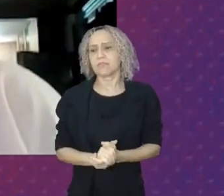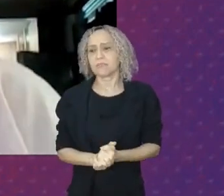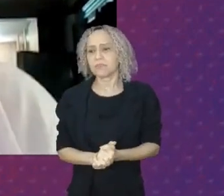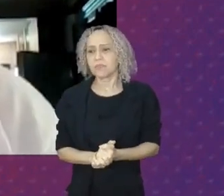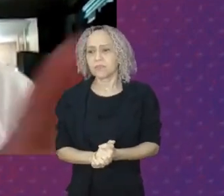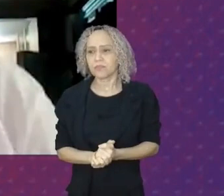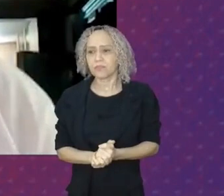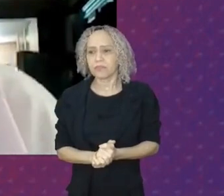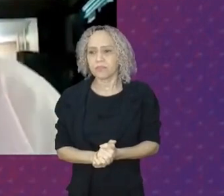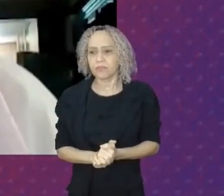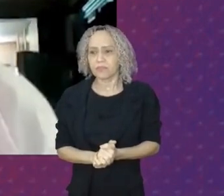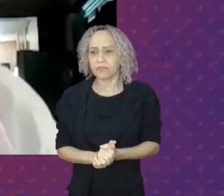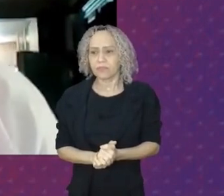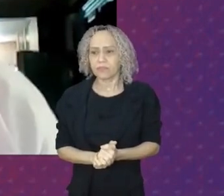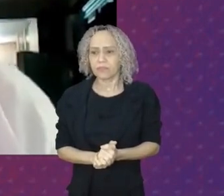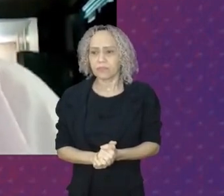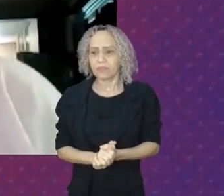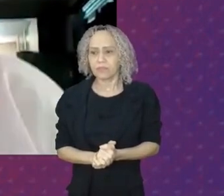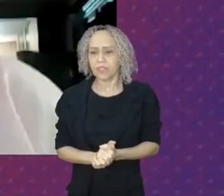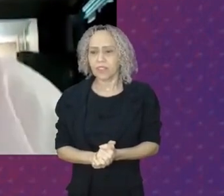está somente no campo